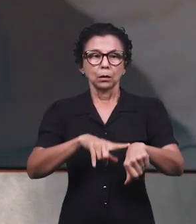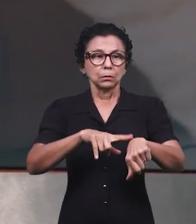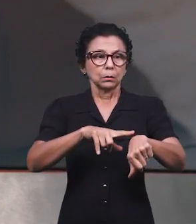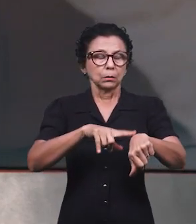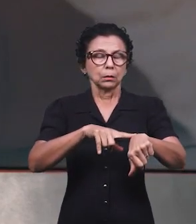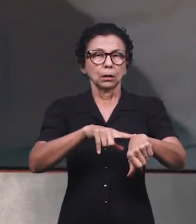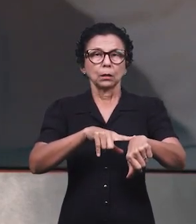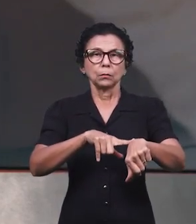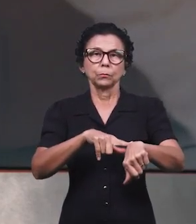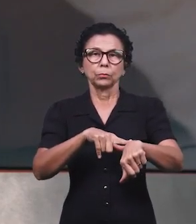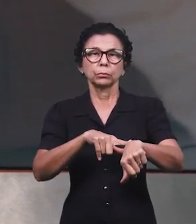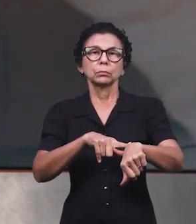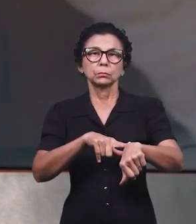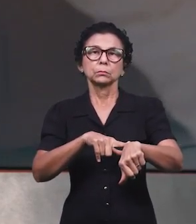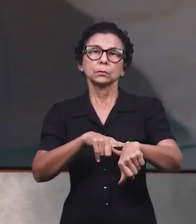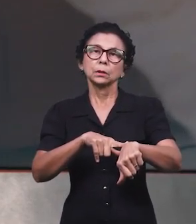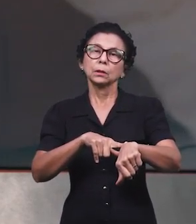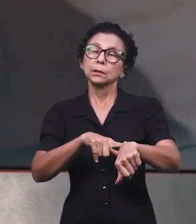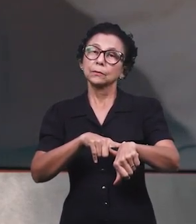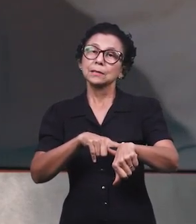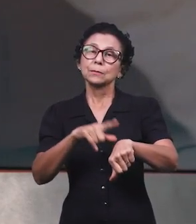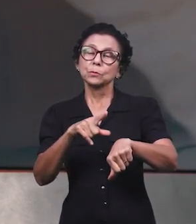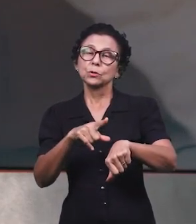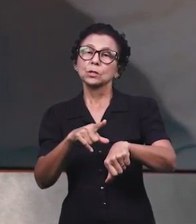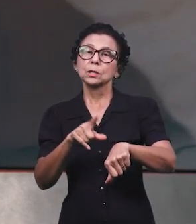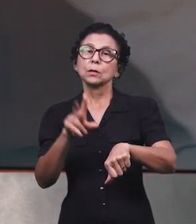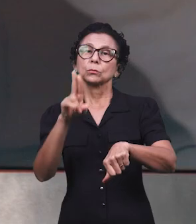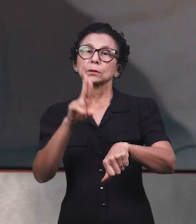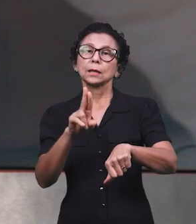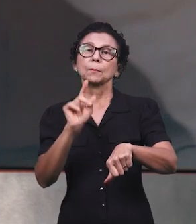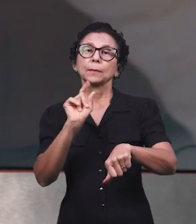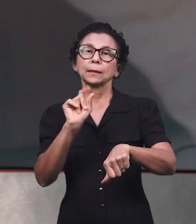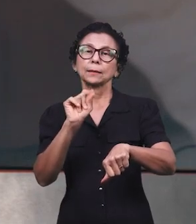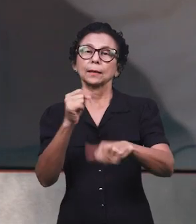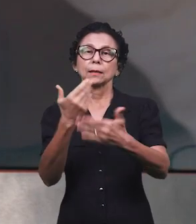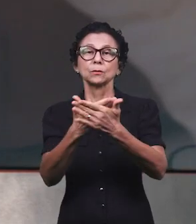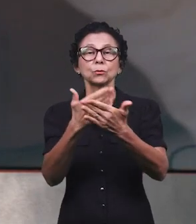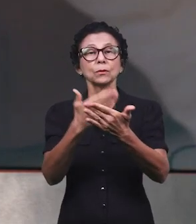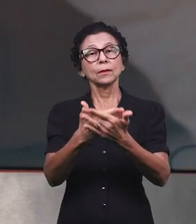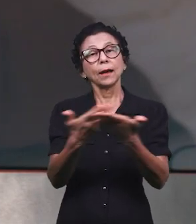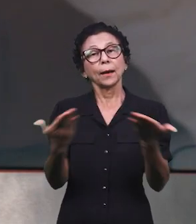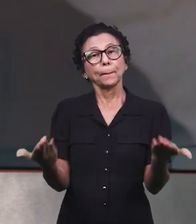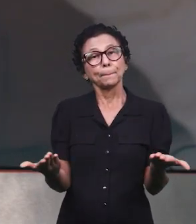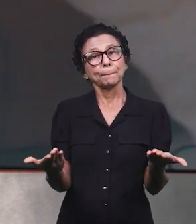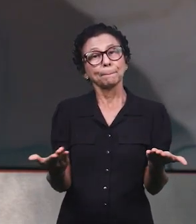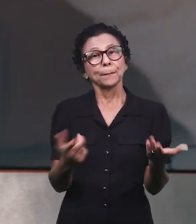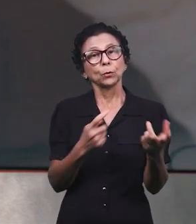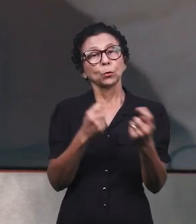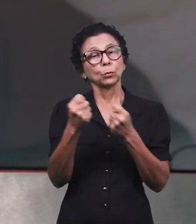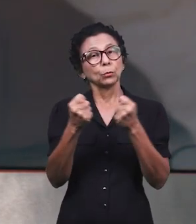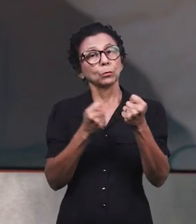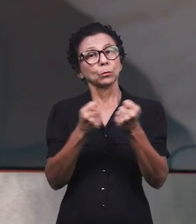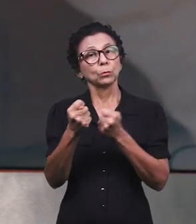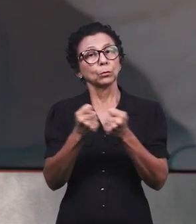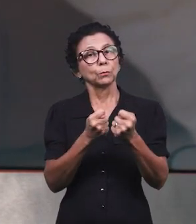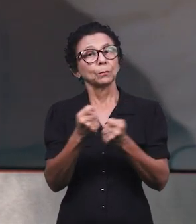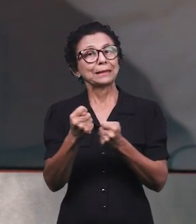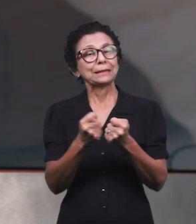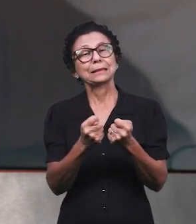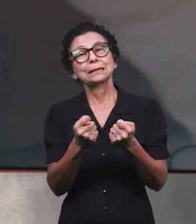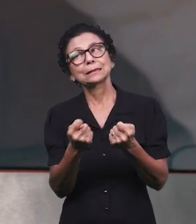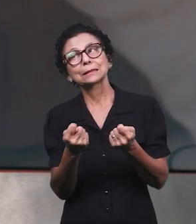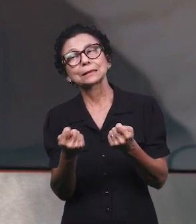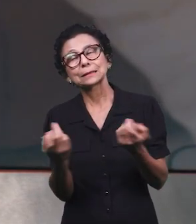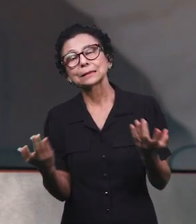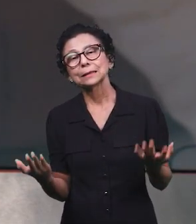poderia utilizar para estudar, tá certo? Além disso, você economiza, né,